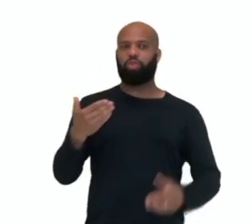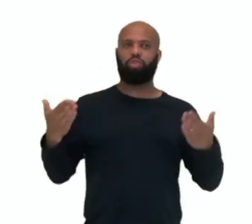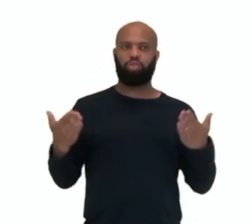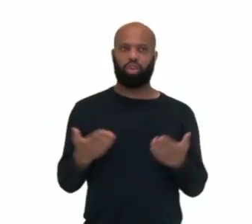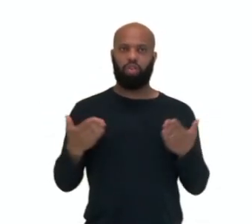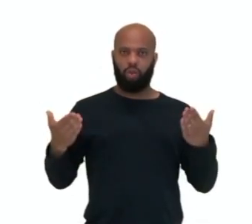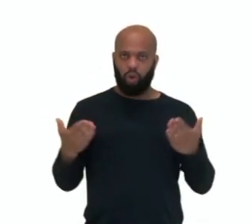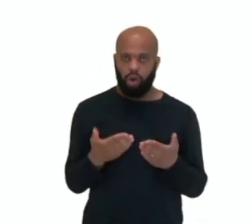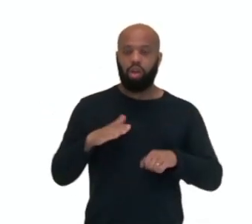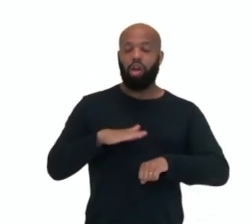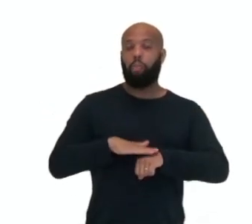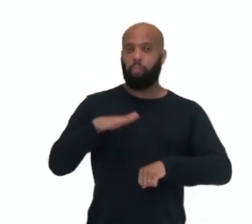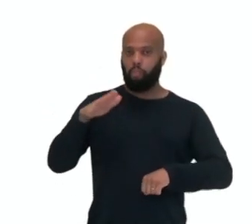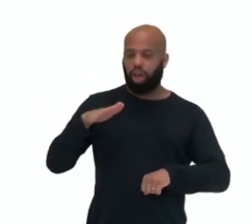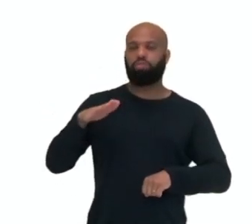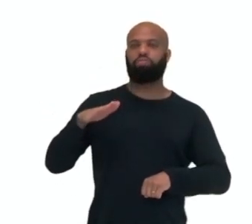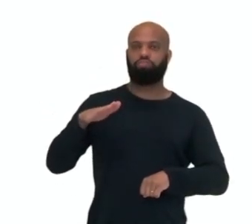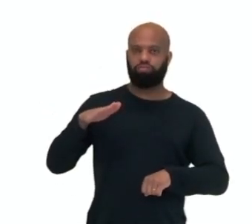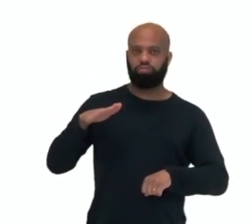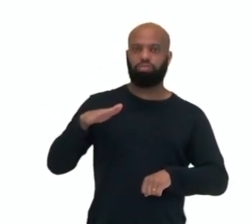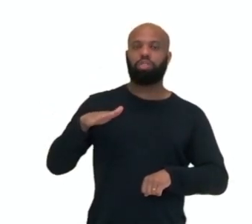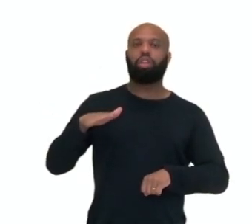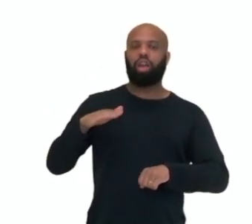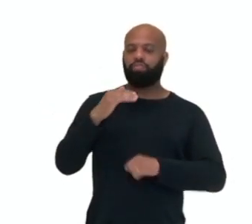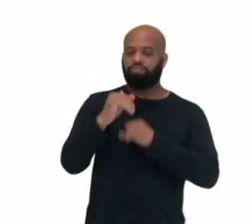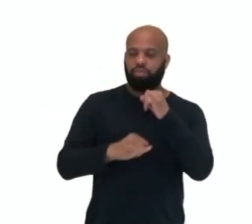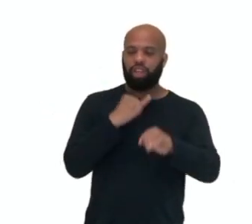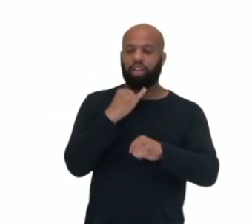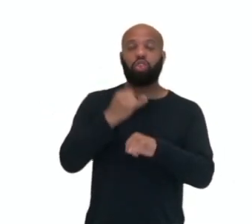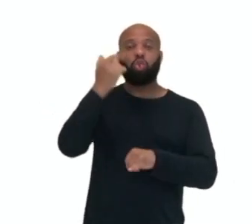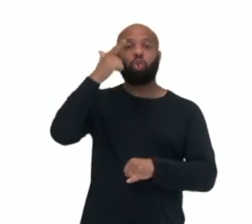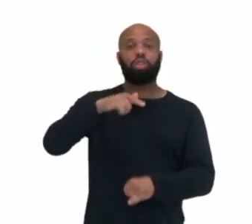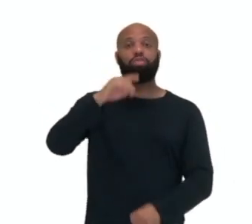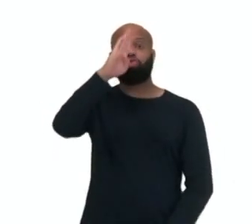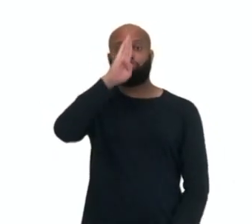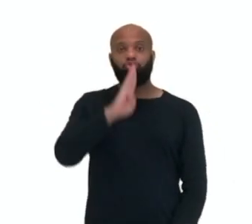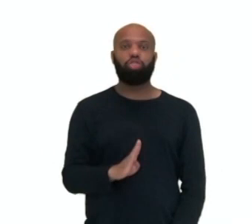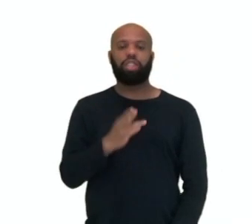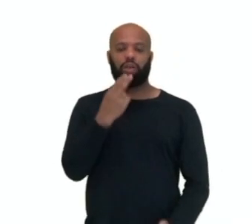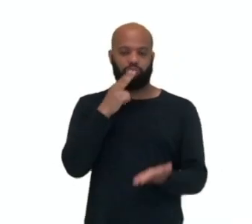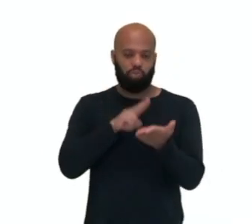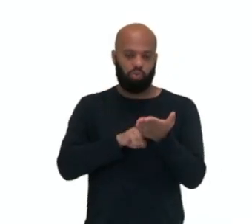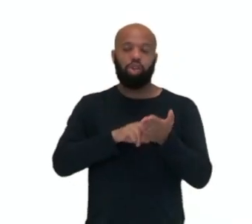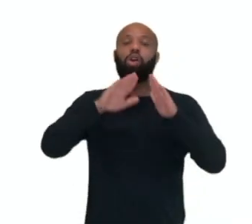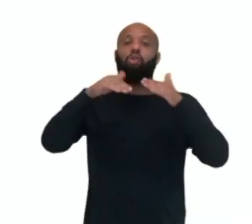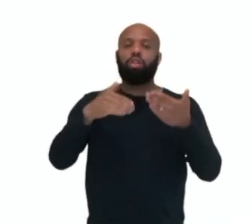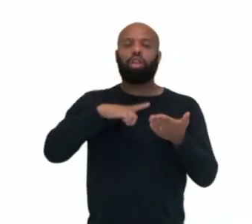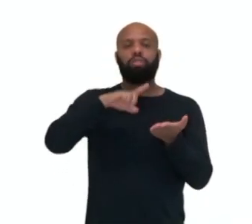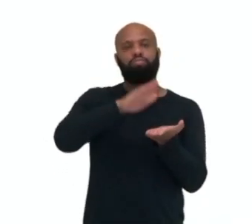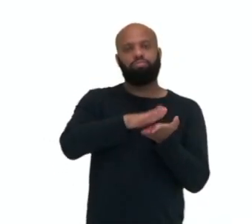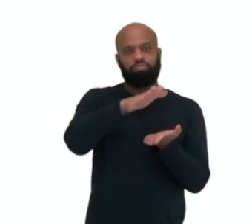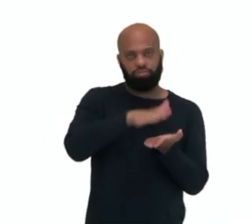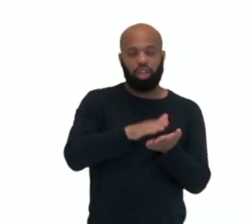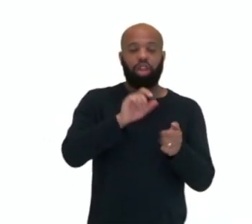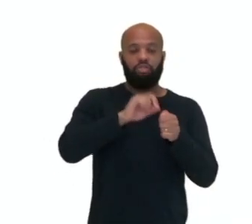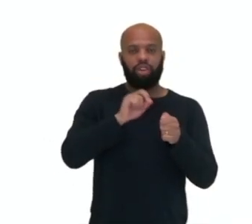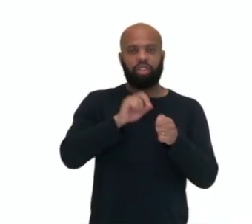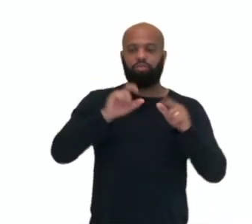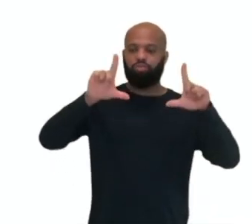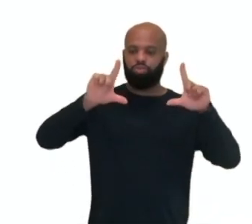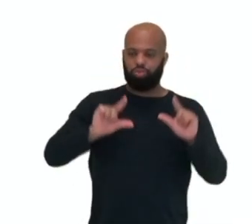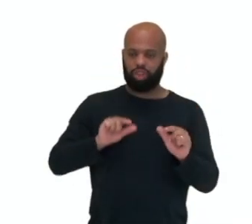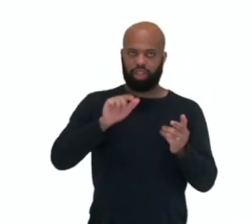de embalagens pela internet conseguiu que a entrega fosse grátis. Isso fez com que seus gastos de produção reduzissem. Vamos ver,